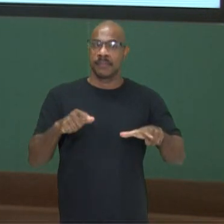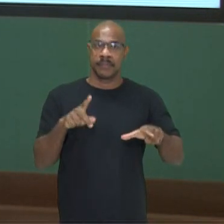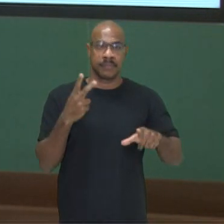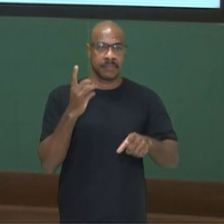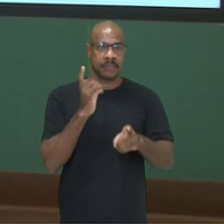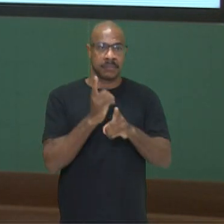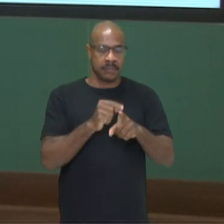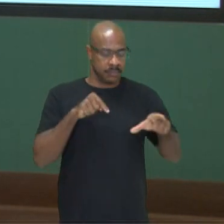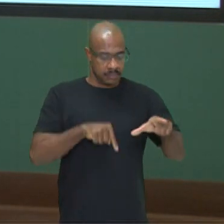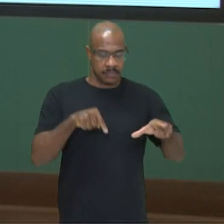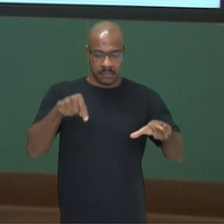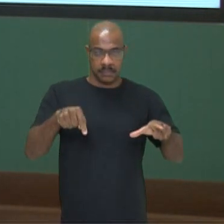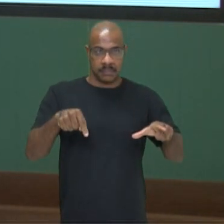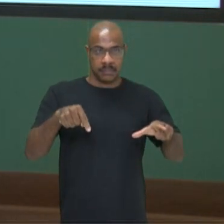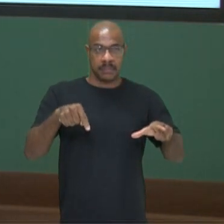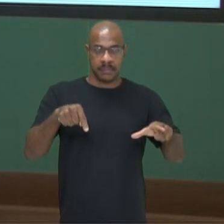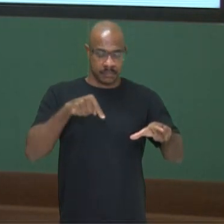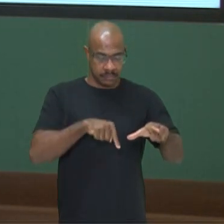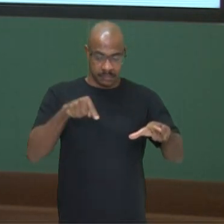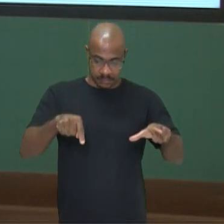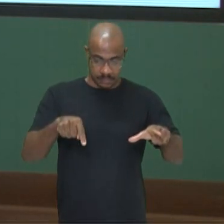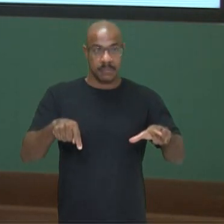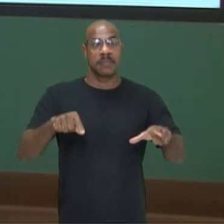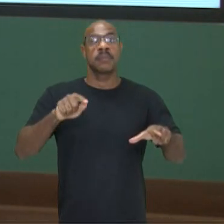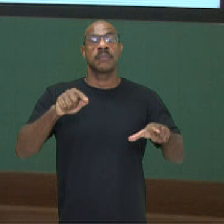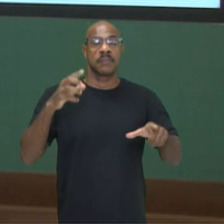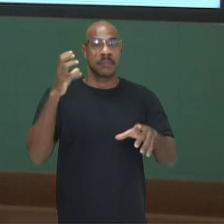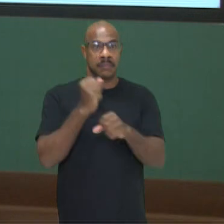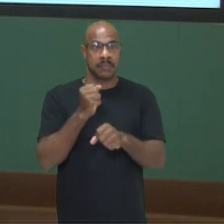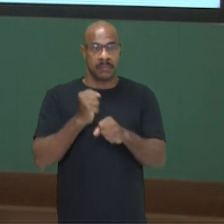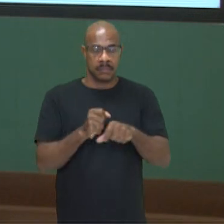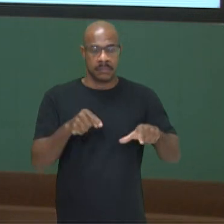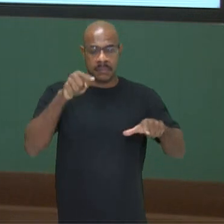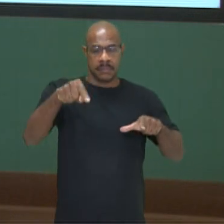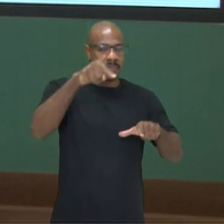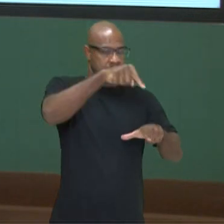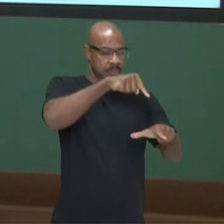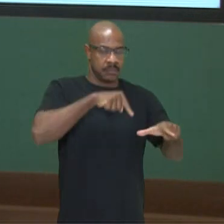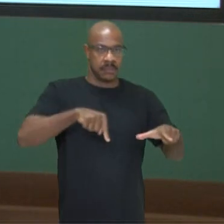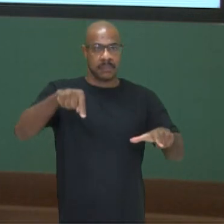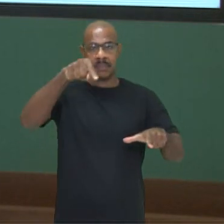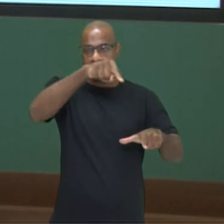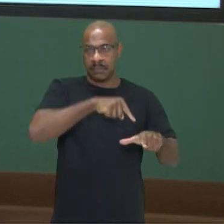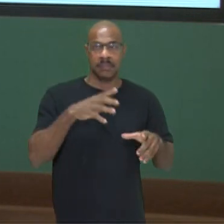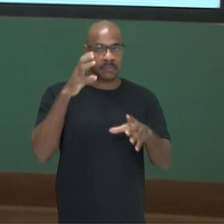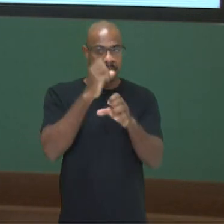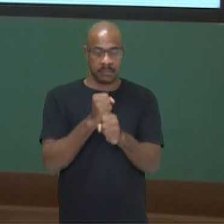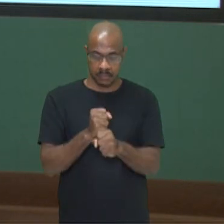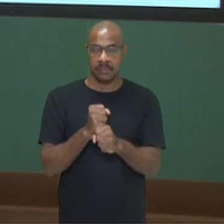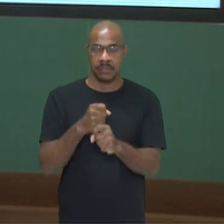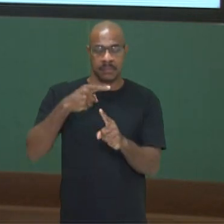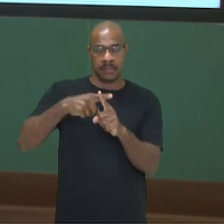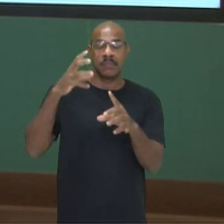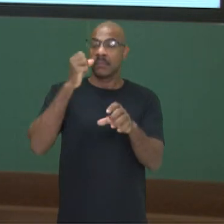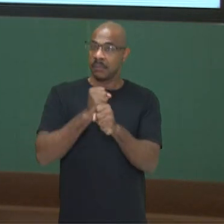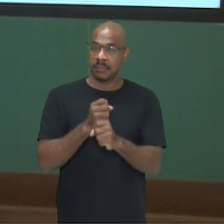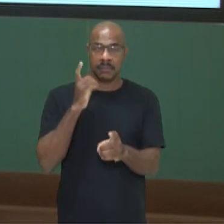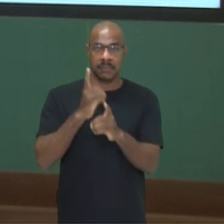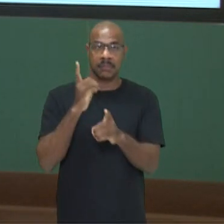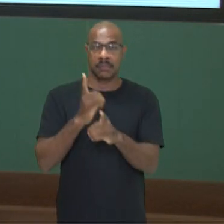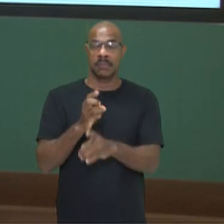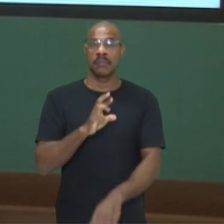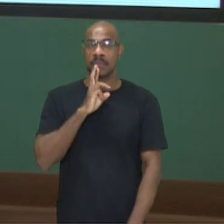encontrar o ladinho desse terreno e somar os 4 lados desse terreno para encontrar o valor